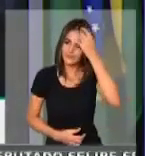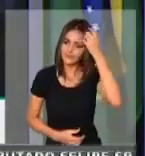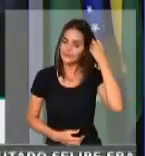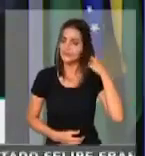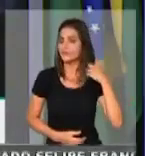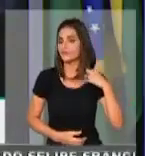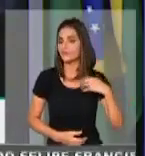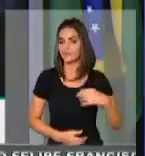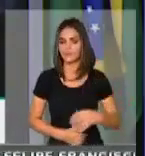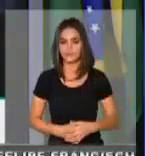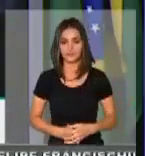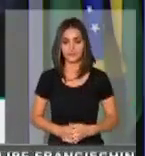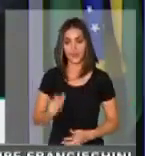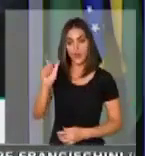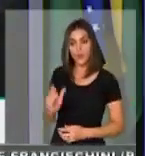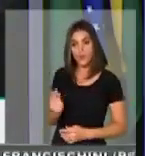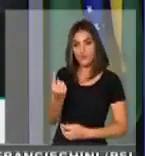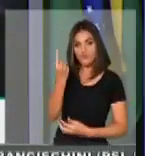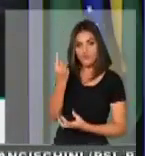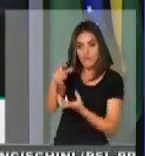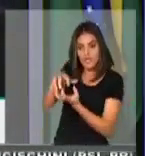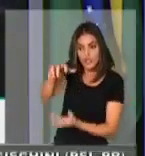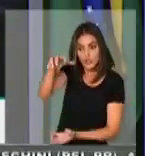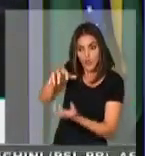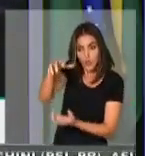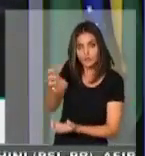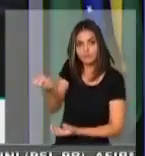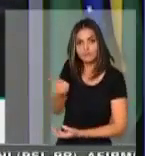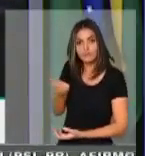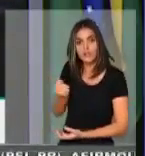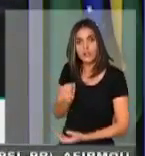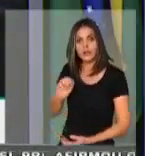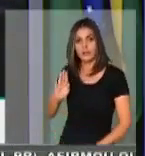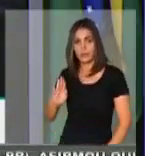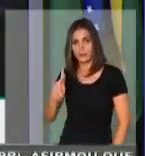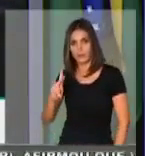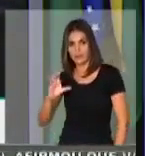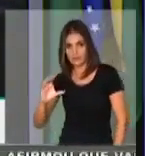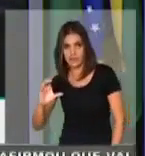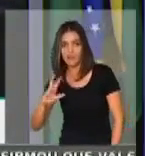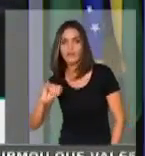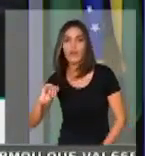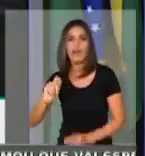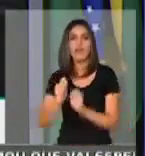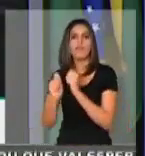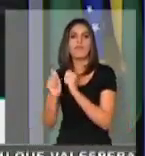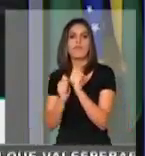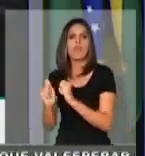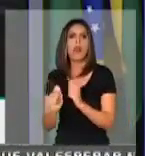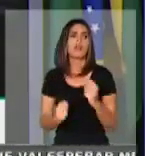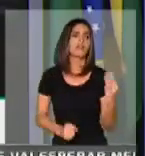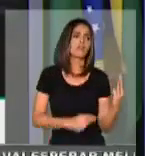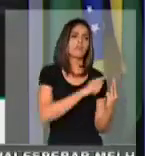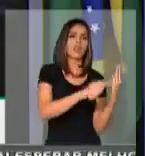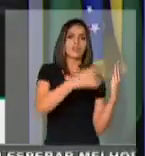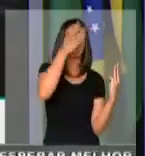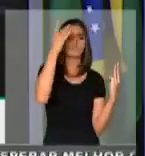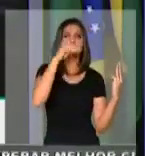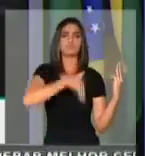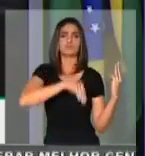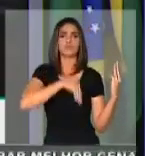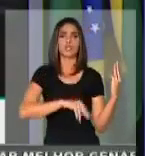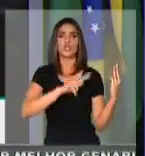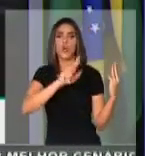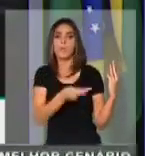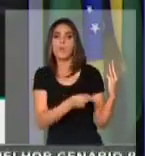Para cada idoso do benefício reduzido, haverá 3 trabalhadores de renda mensal de